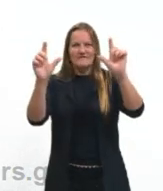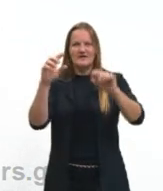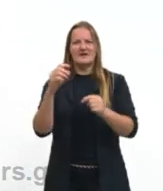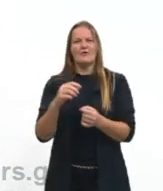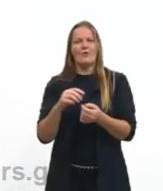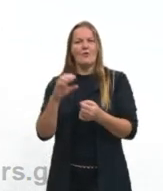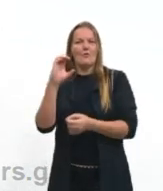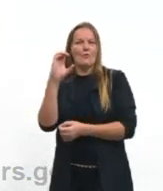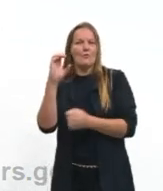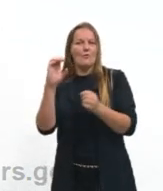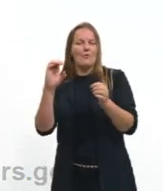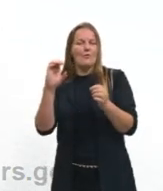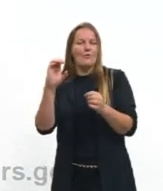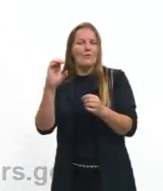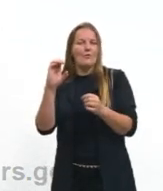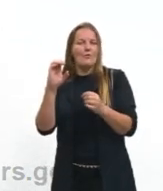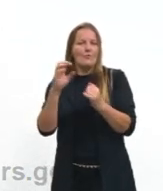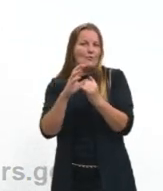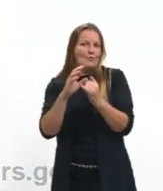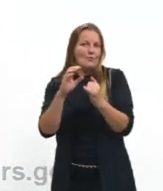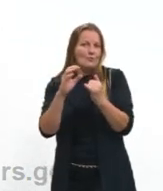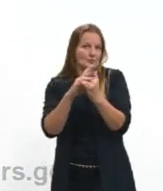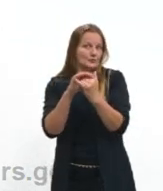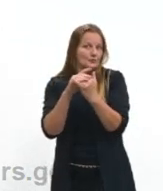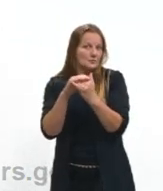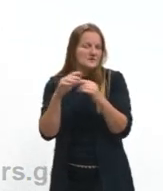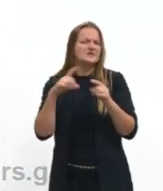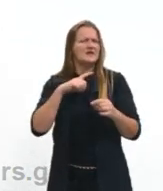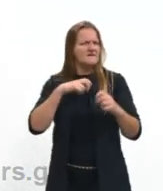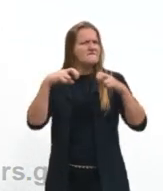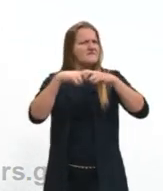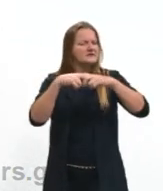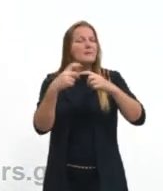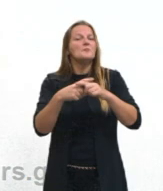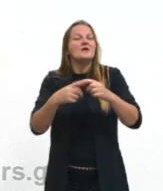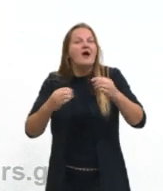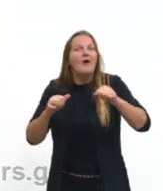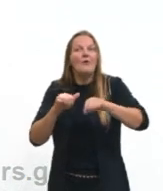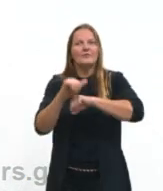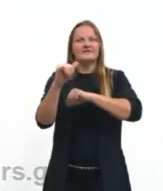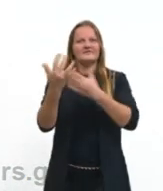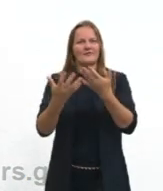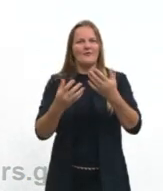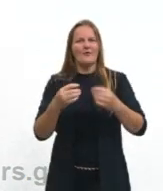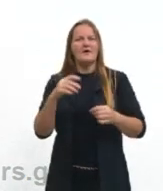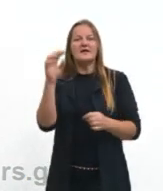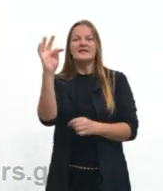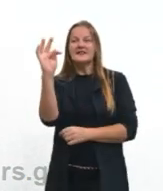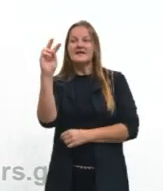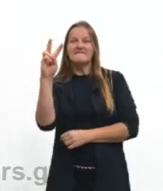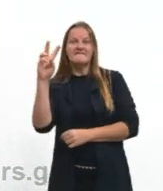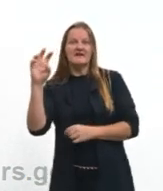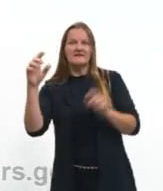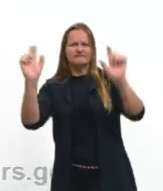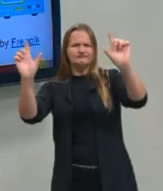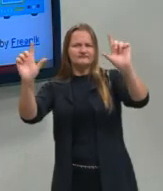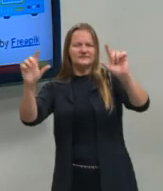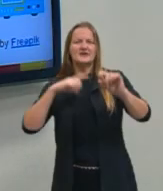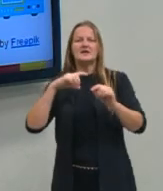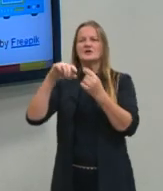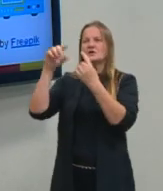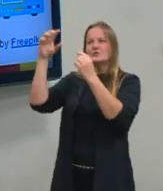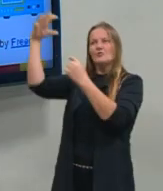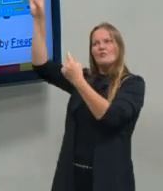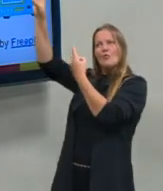televisão seja pelo canal do YouTube existe uma física envolvida para que seja possível é pela TV Então você tem uma